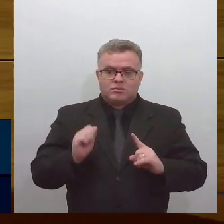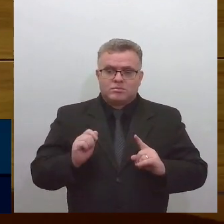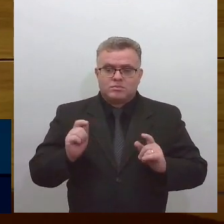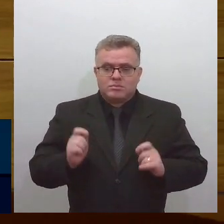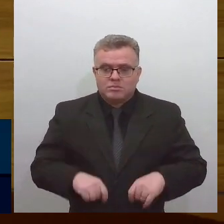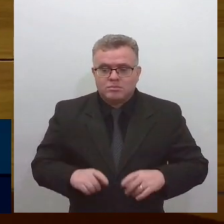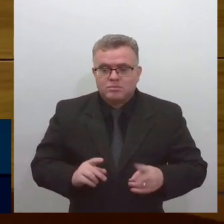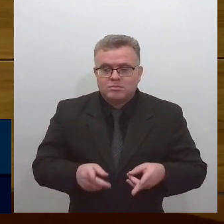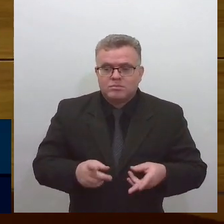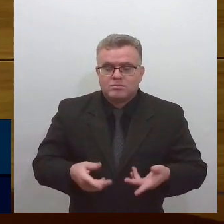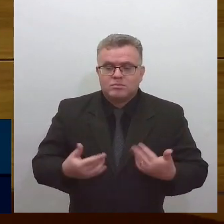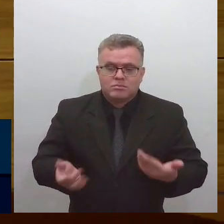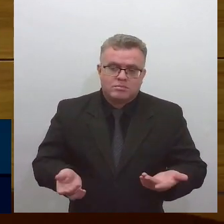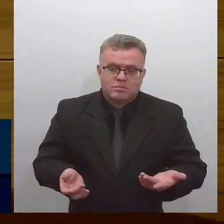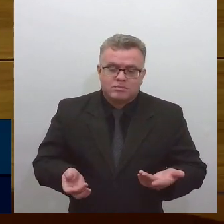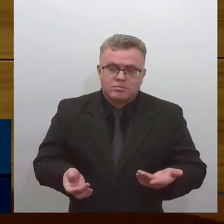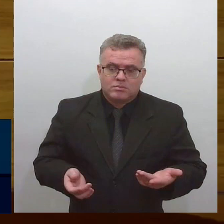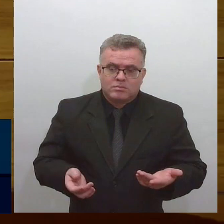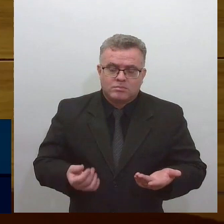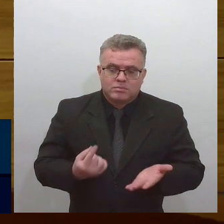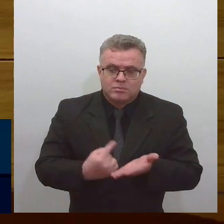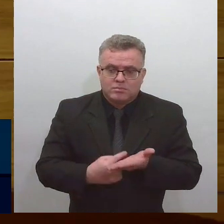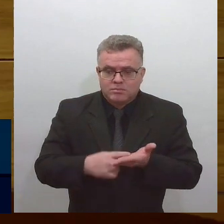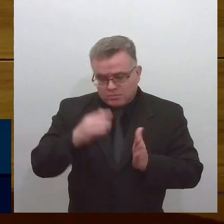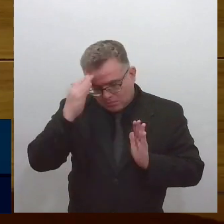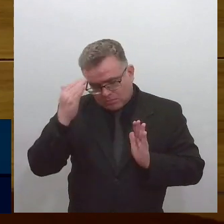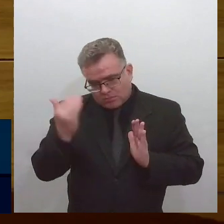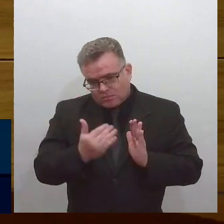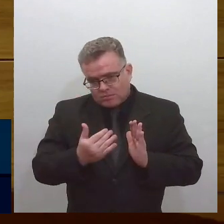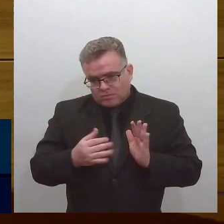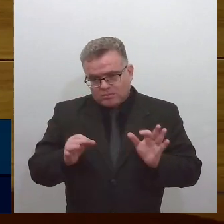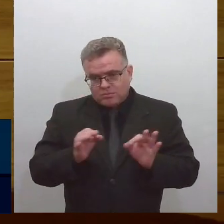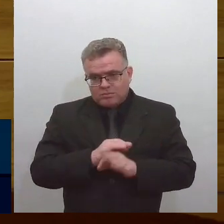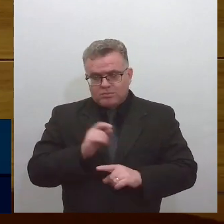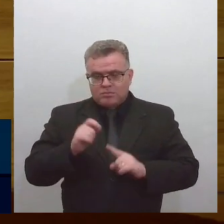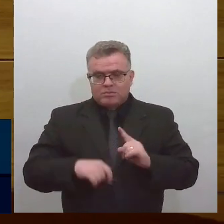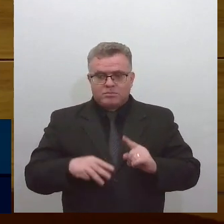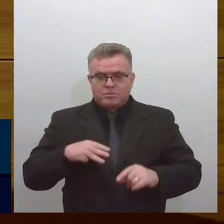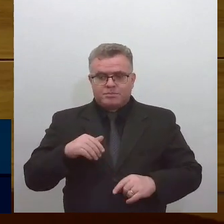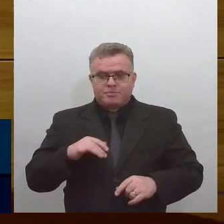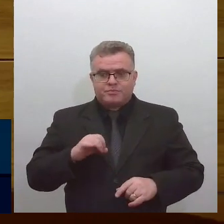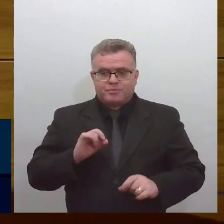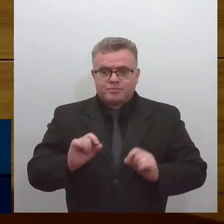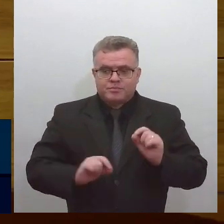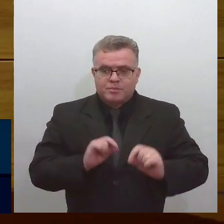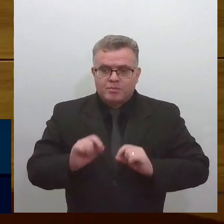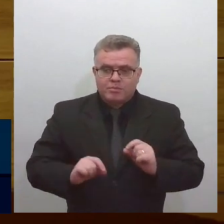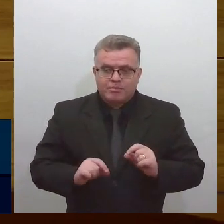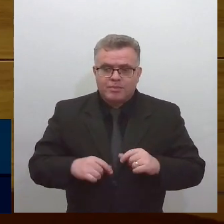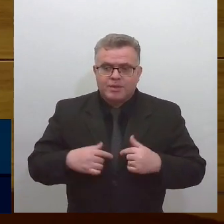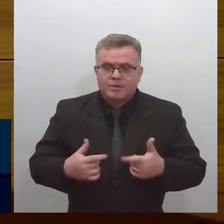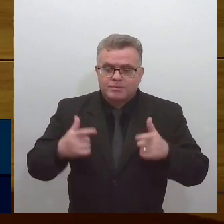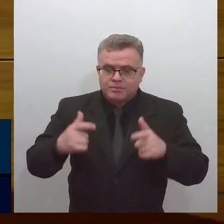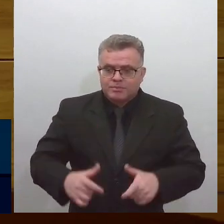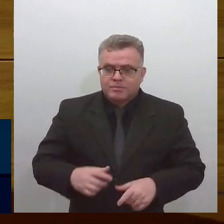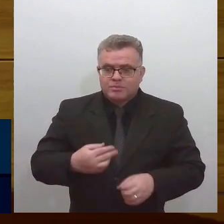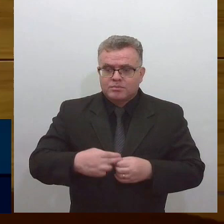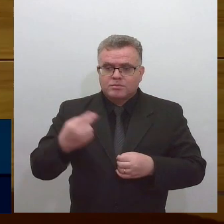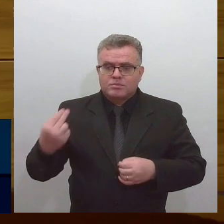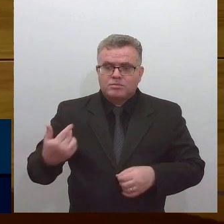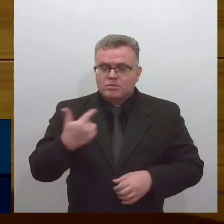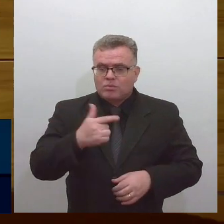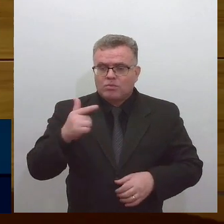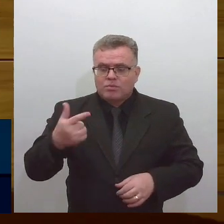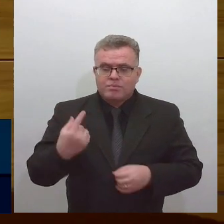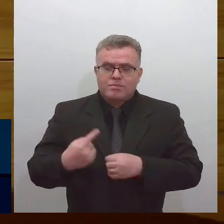ela ela cumpra com cronograma agora no mês de maio e instale não é só aqui da ban não tem vários municípios inclusive uma nova